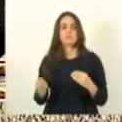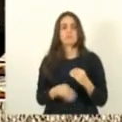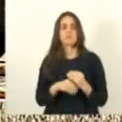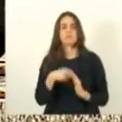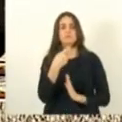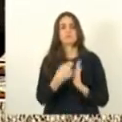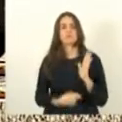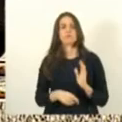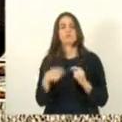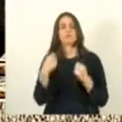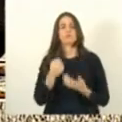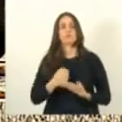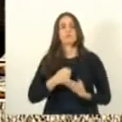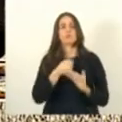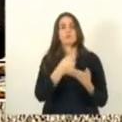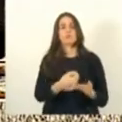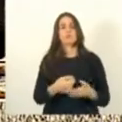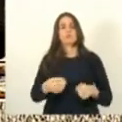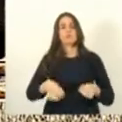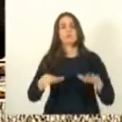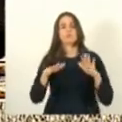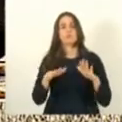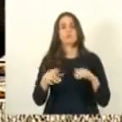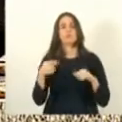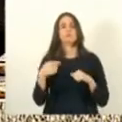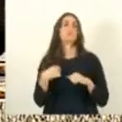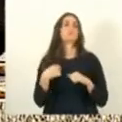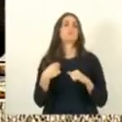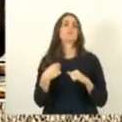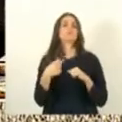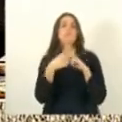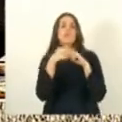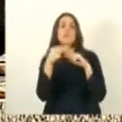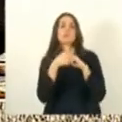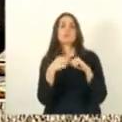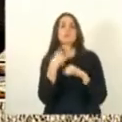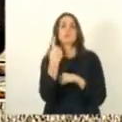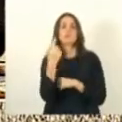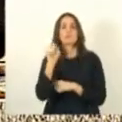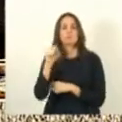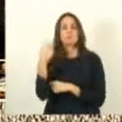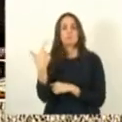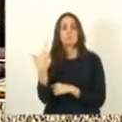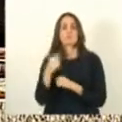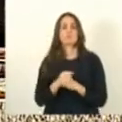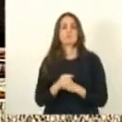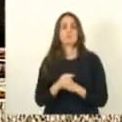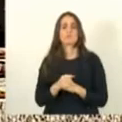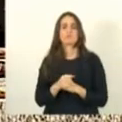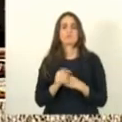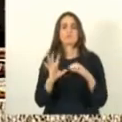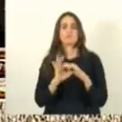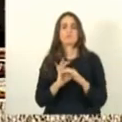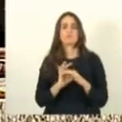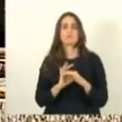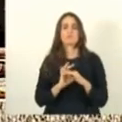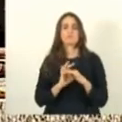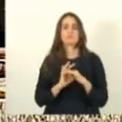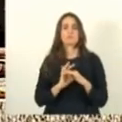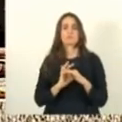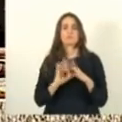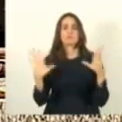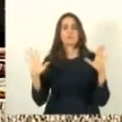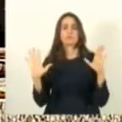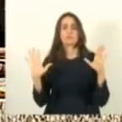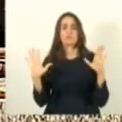que depende de apoiamento do plenário nos termos do artigo 182 do regimento interno dessa casa. Coloco a emenda